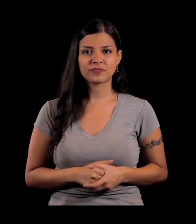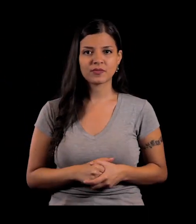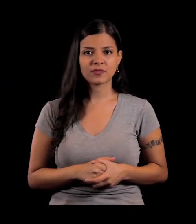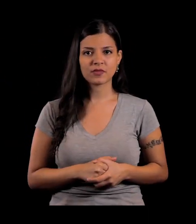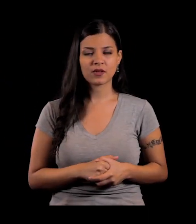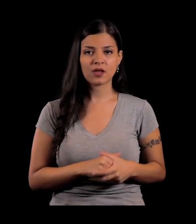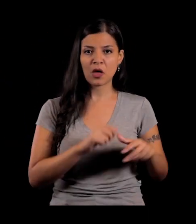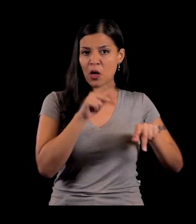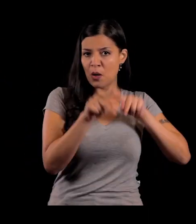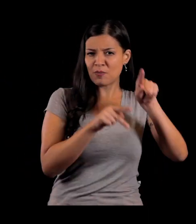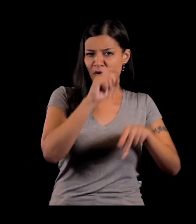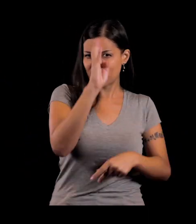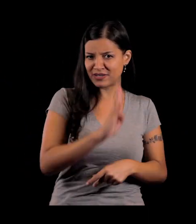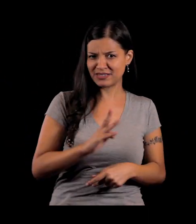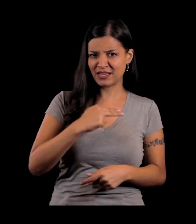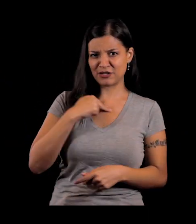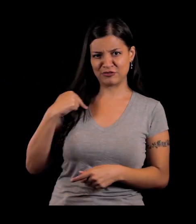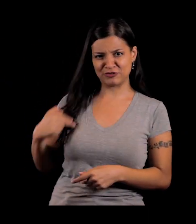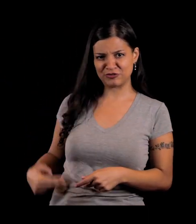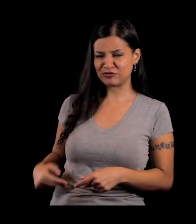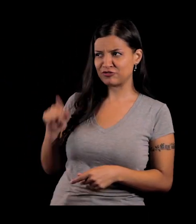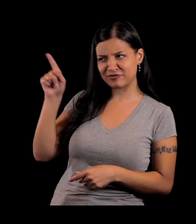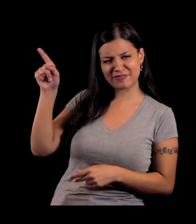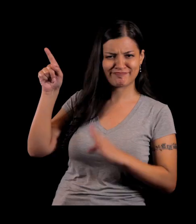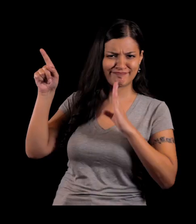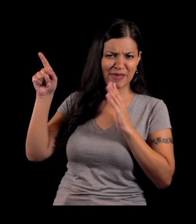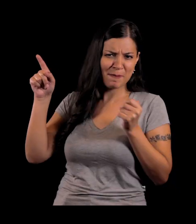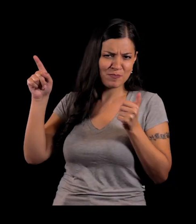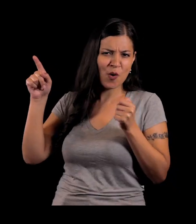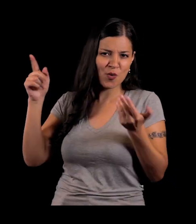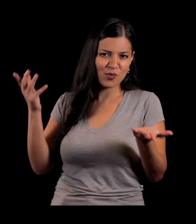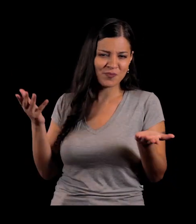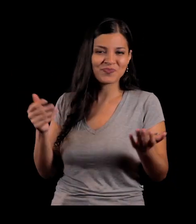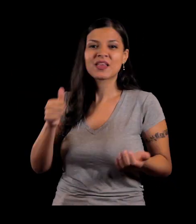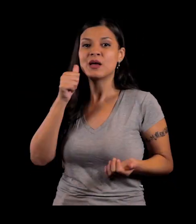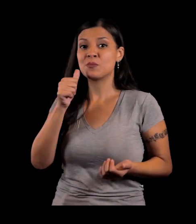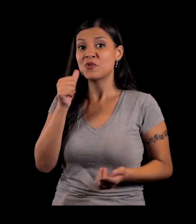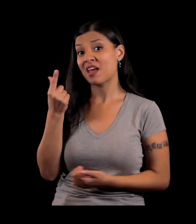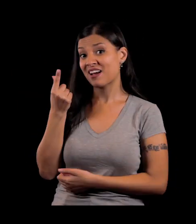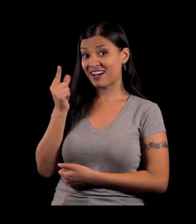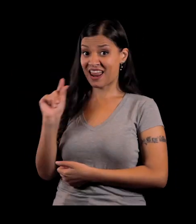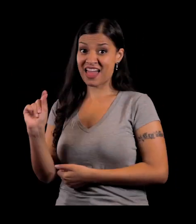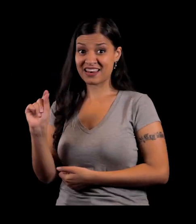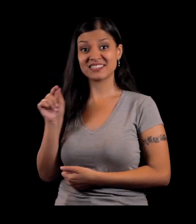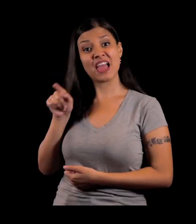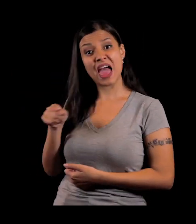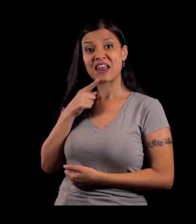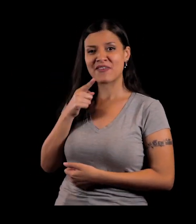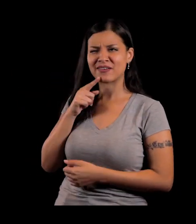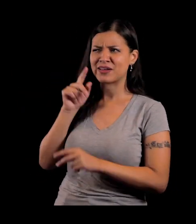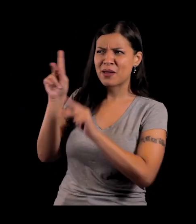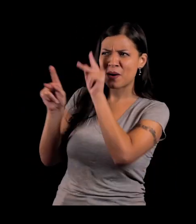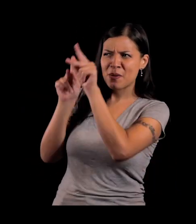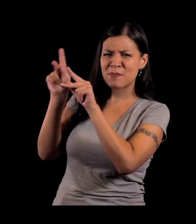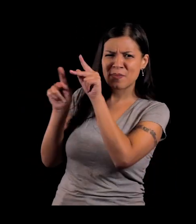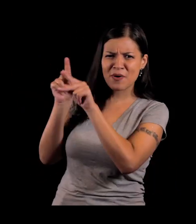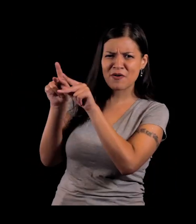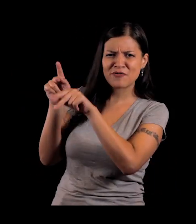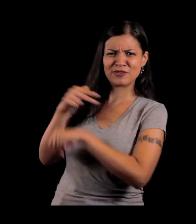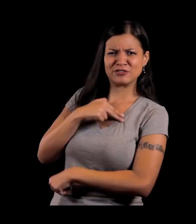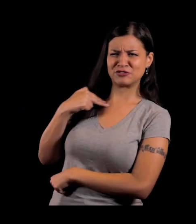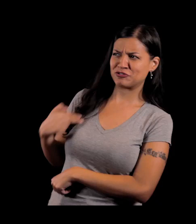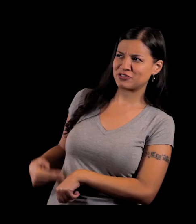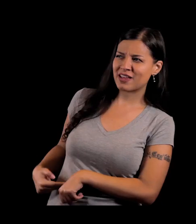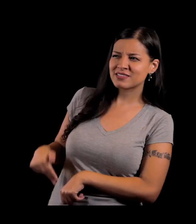tem muito conhecimento sobre a China, porque Clarice dedica ao alvo o povo chinês, que para ela é